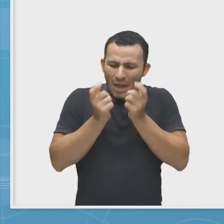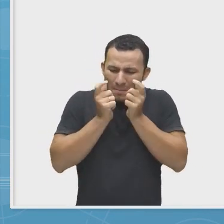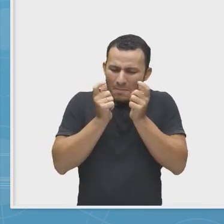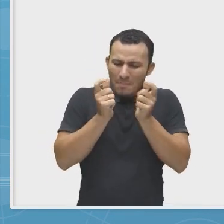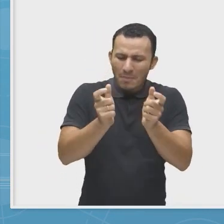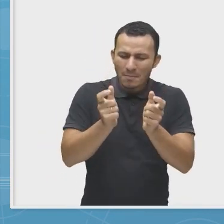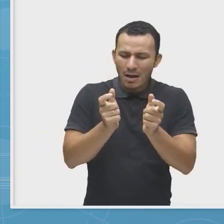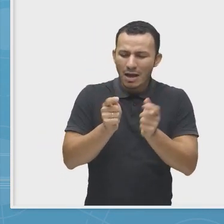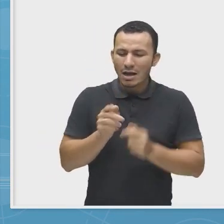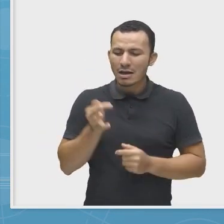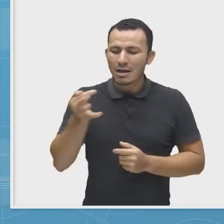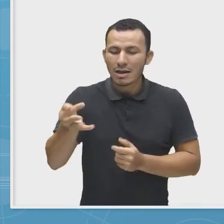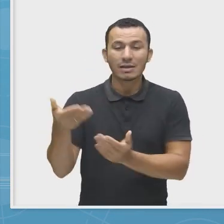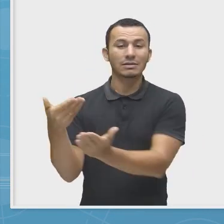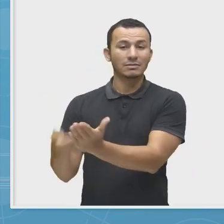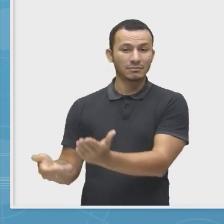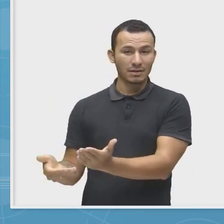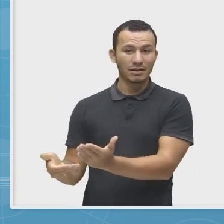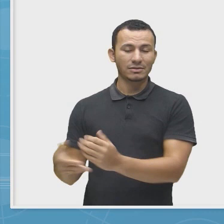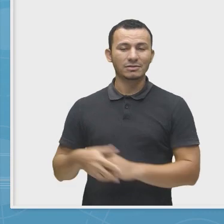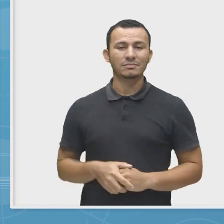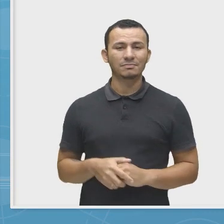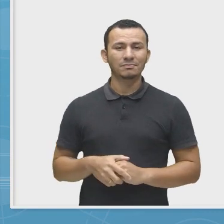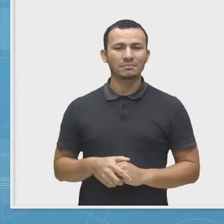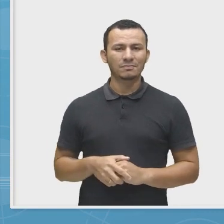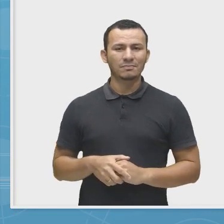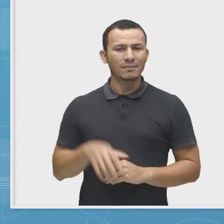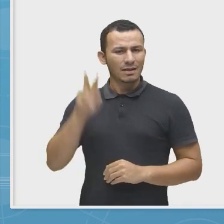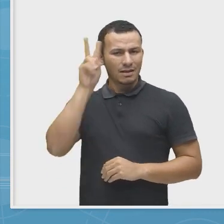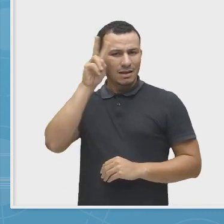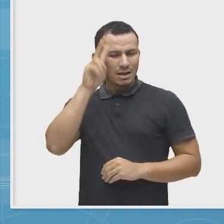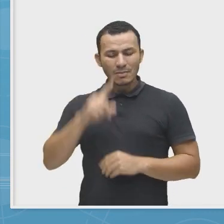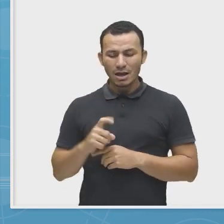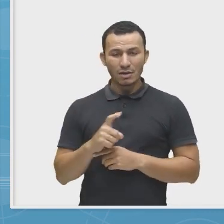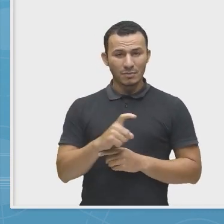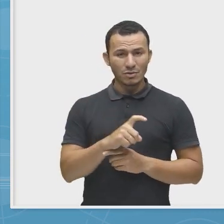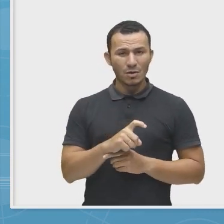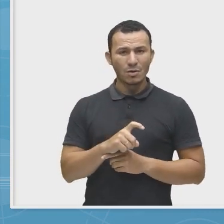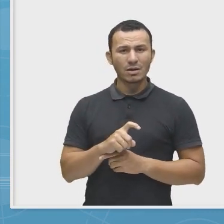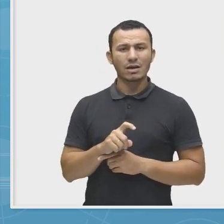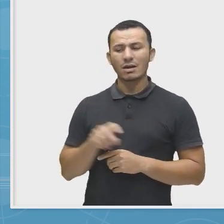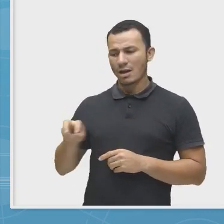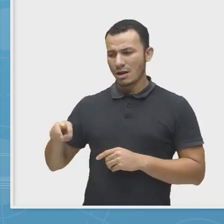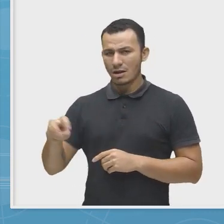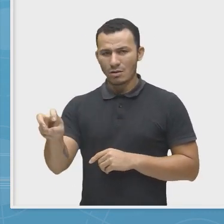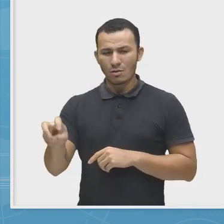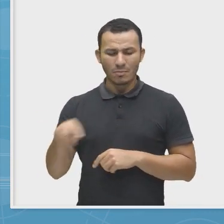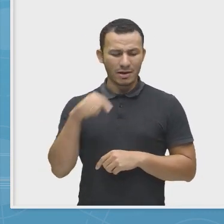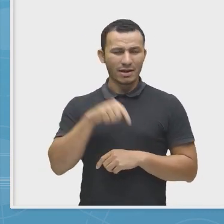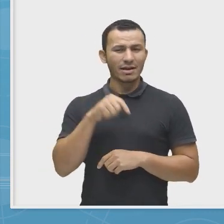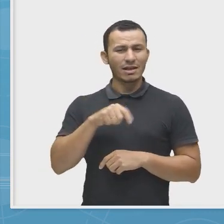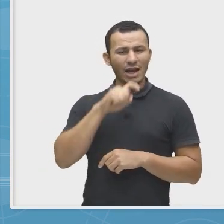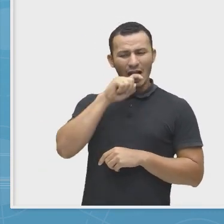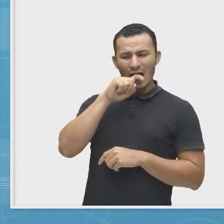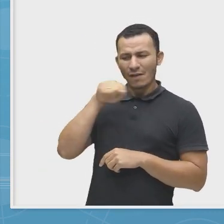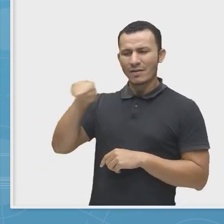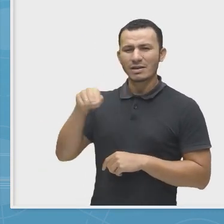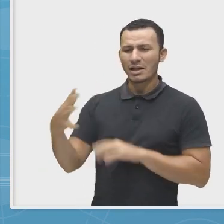perde. Né? Por que aconteceu? Pela inveja, ela acabou tentando